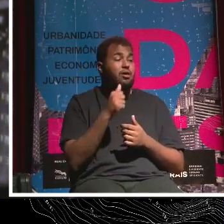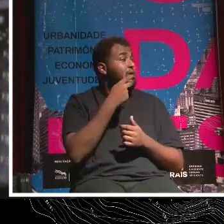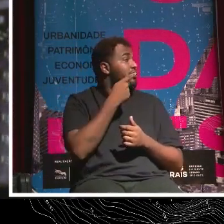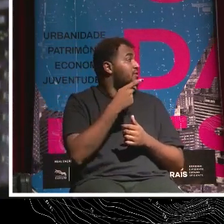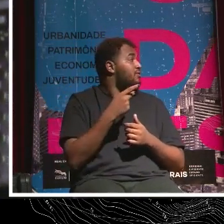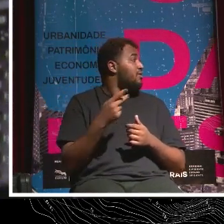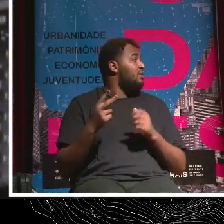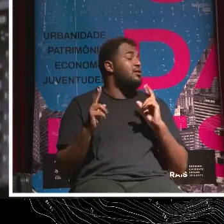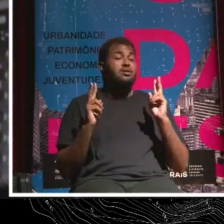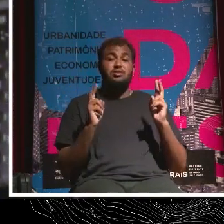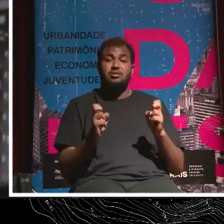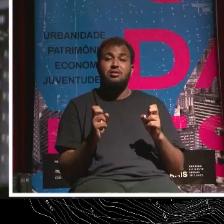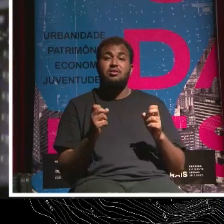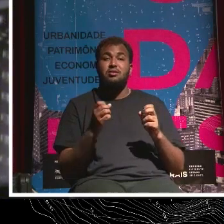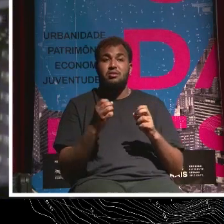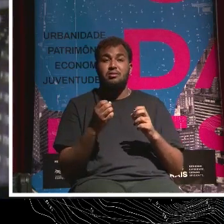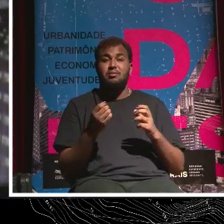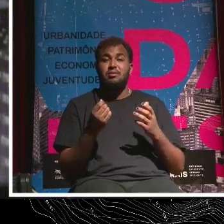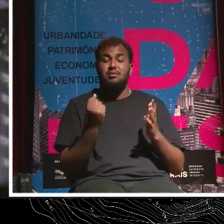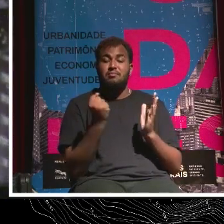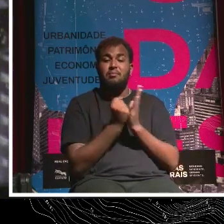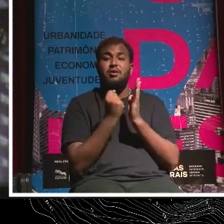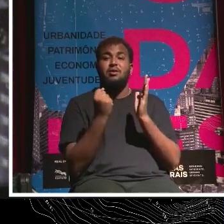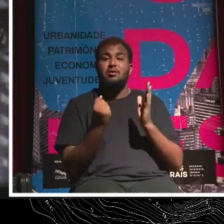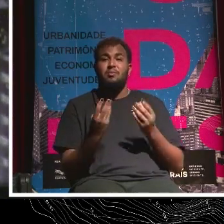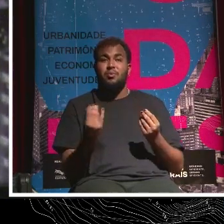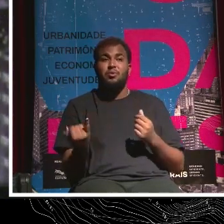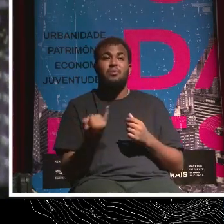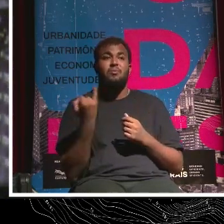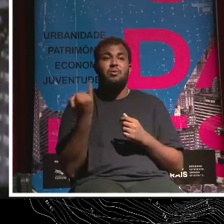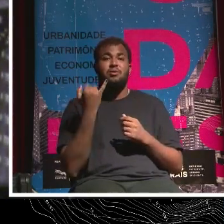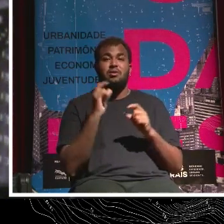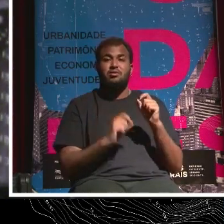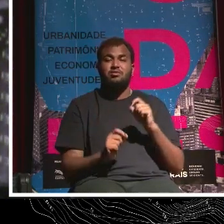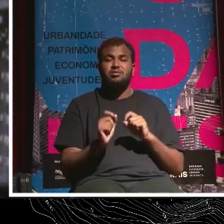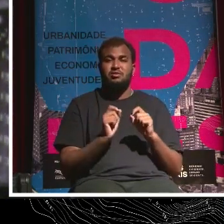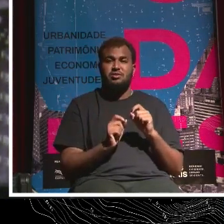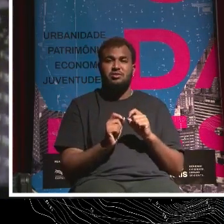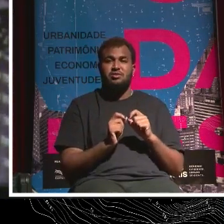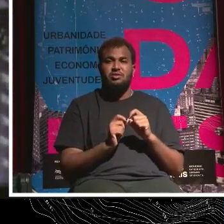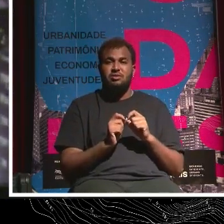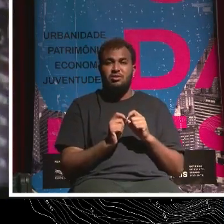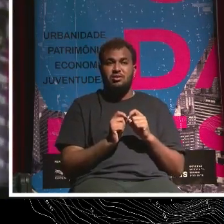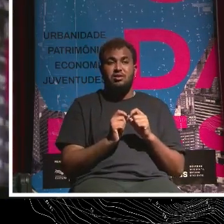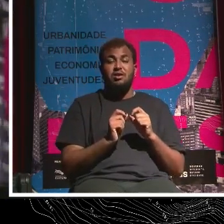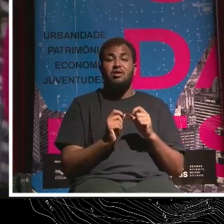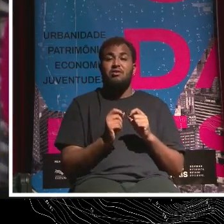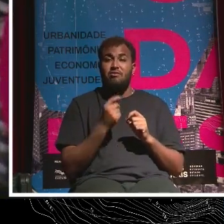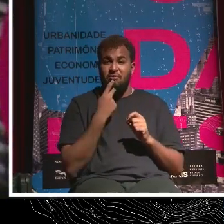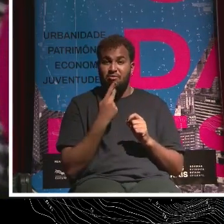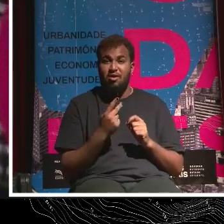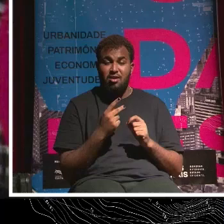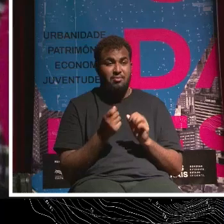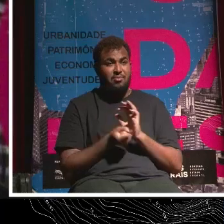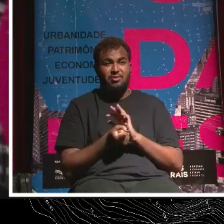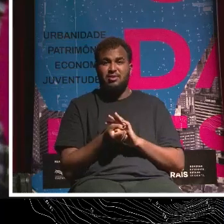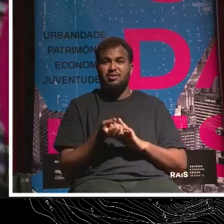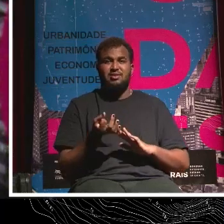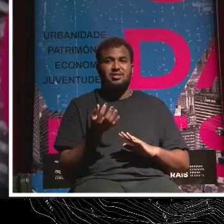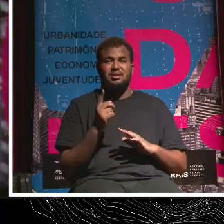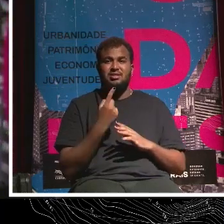sobre patrimônio e ela trouxe algo muito importante, né? Que a gente fala e por vezes a gente não